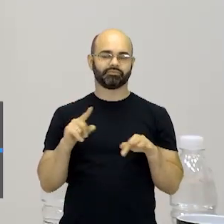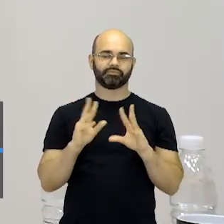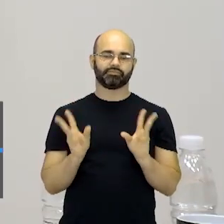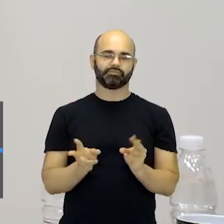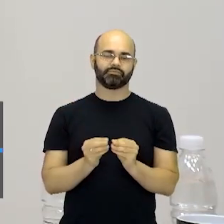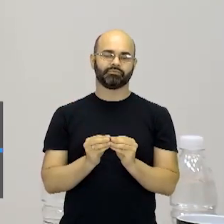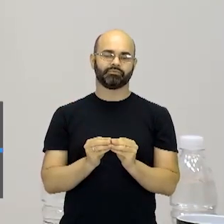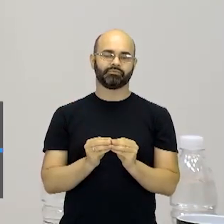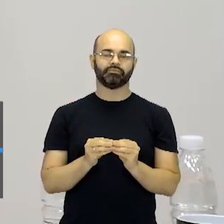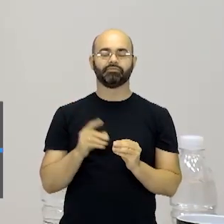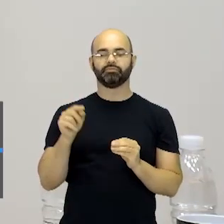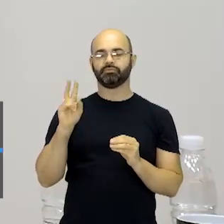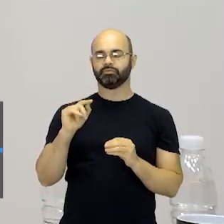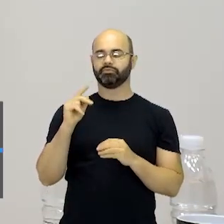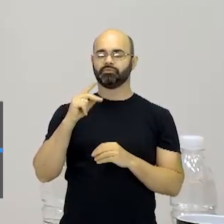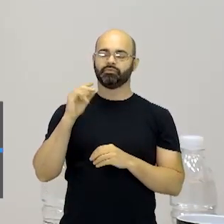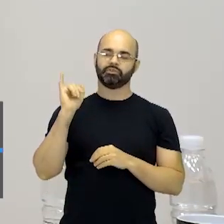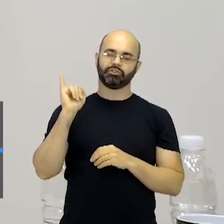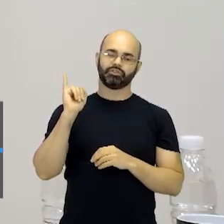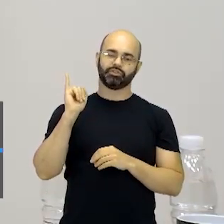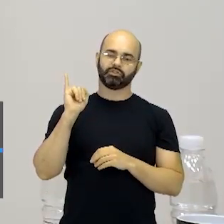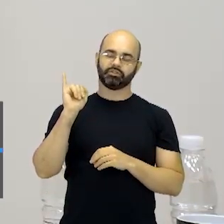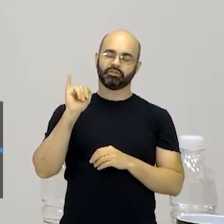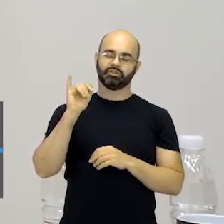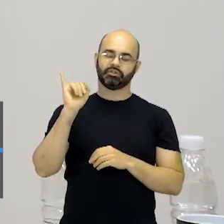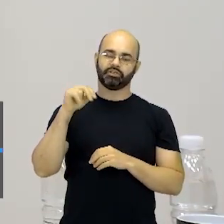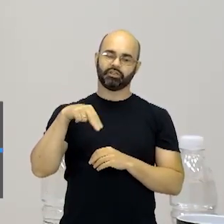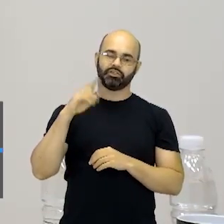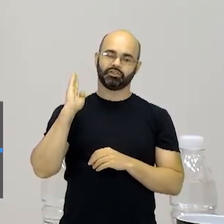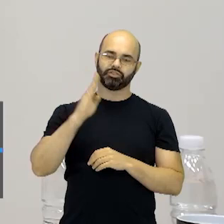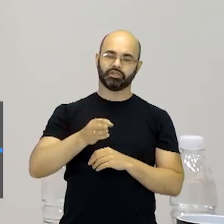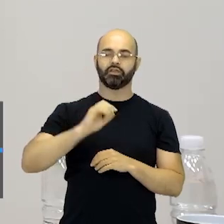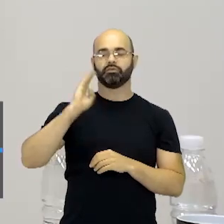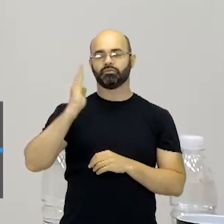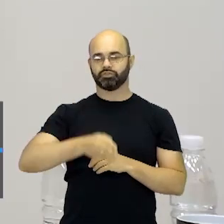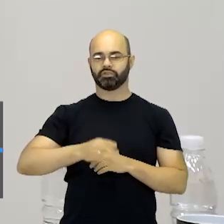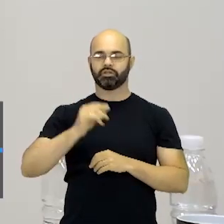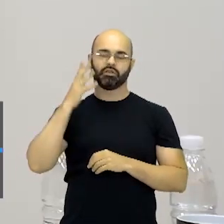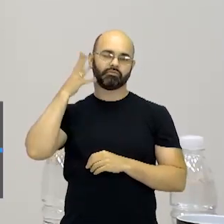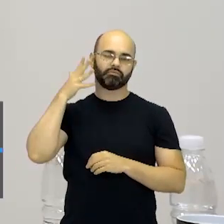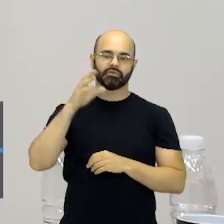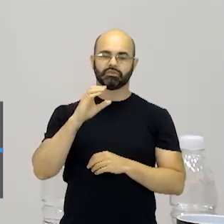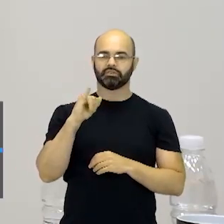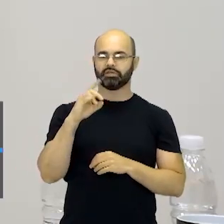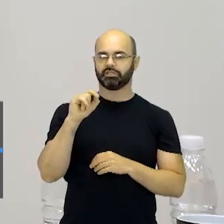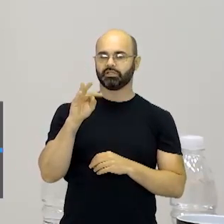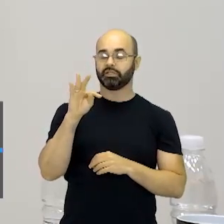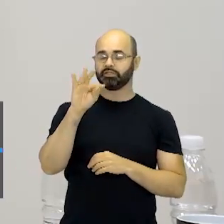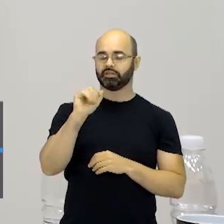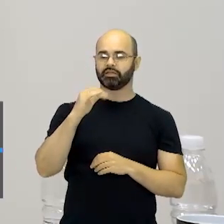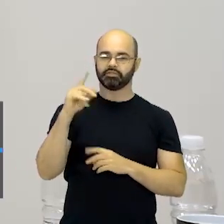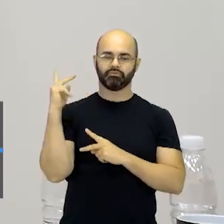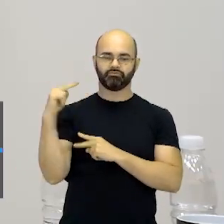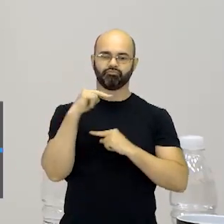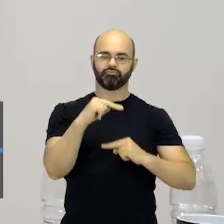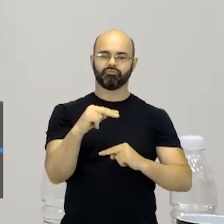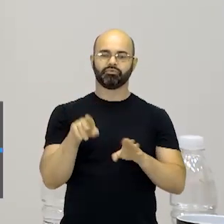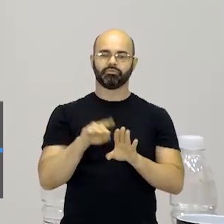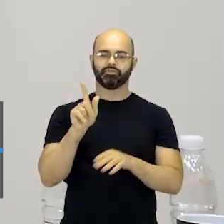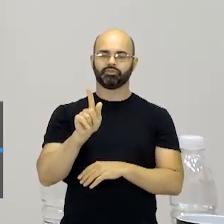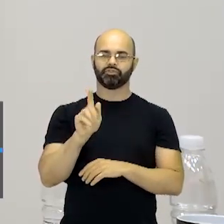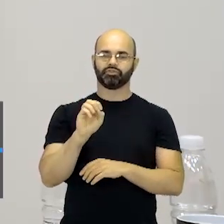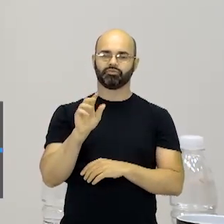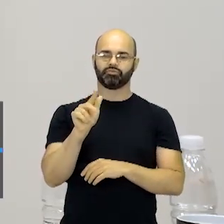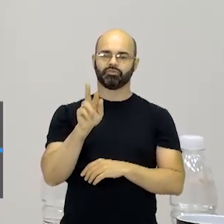pouquinho, então, fechamos sobre citação direta e indireta. Coloquei para vocês um pouquinho dos geoglifos, para vocês pesquisarem,